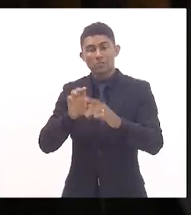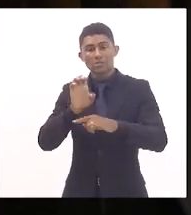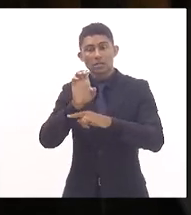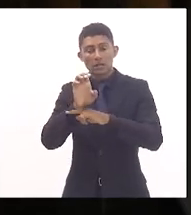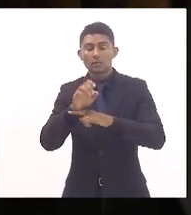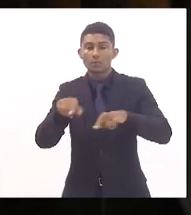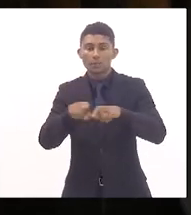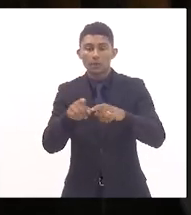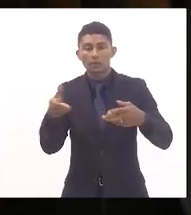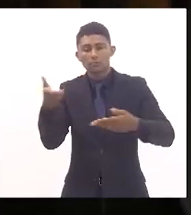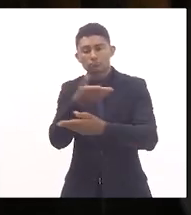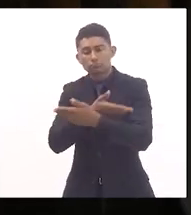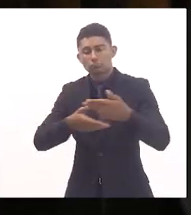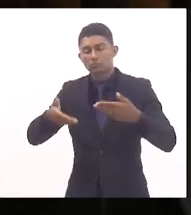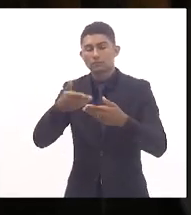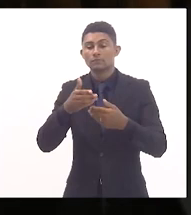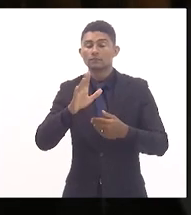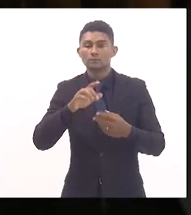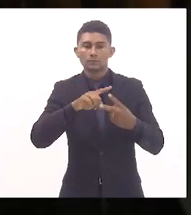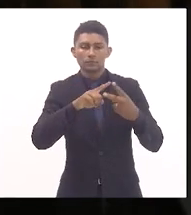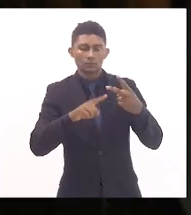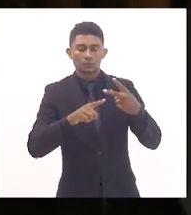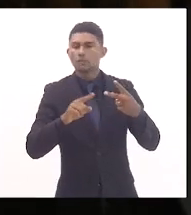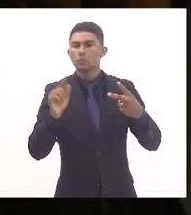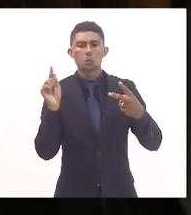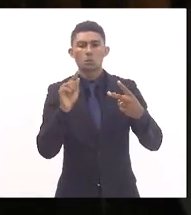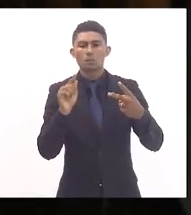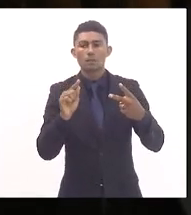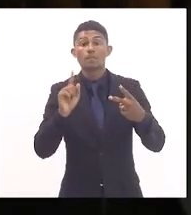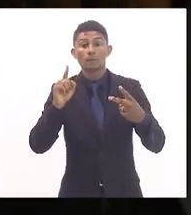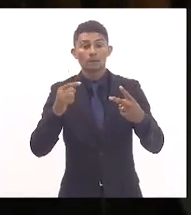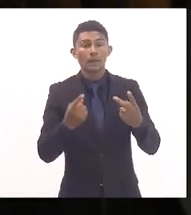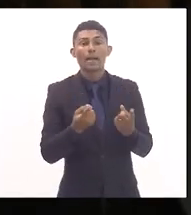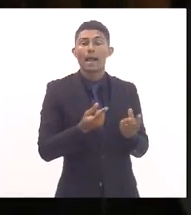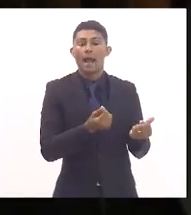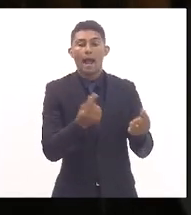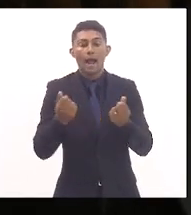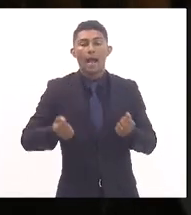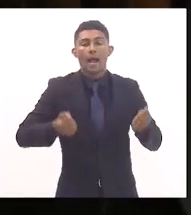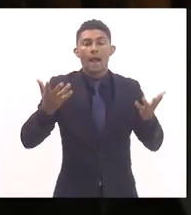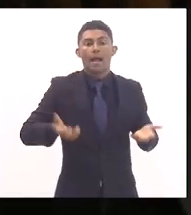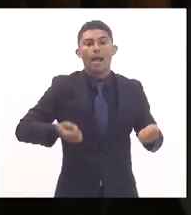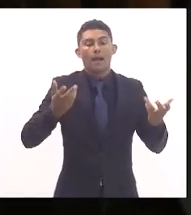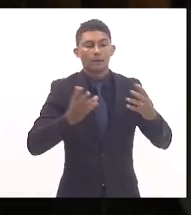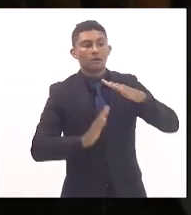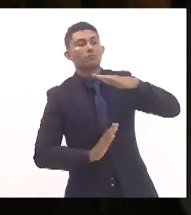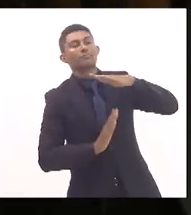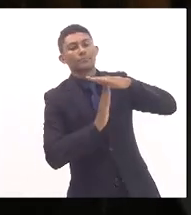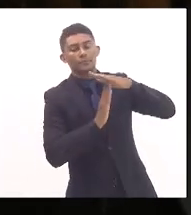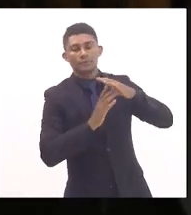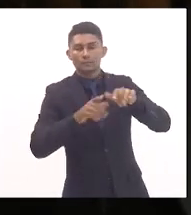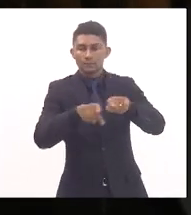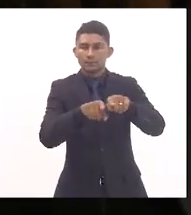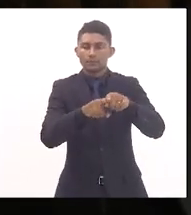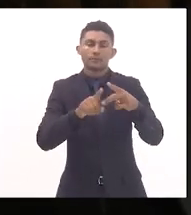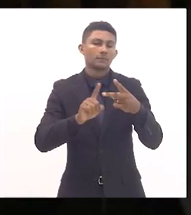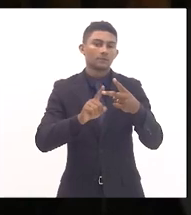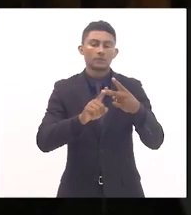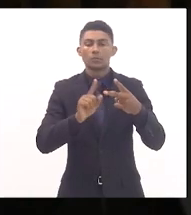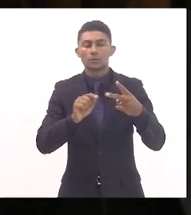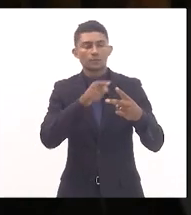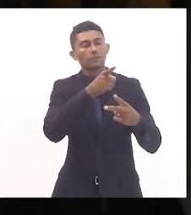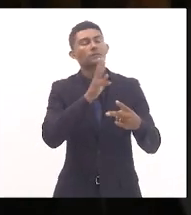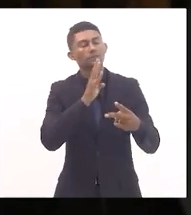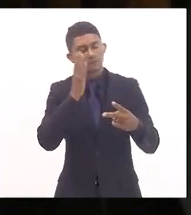e as duas demandas é o limite do teto de gastos e a questão específica O